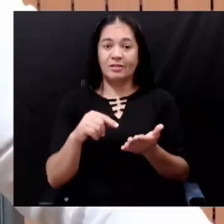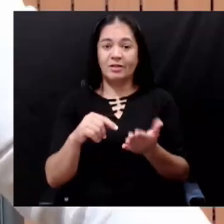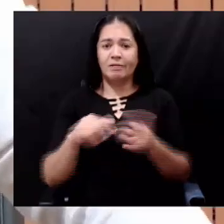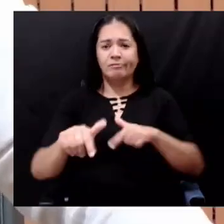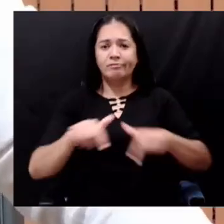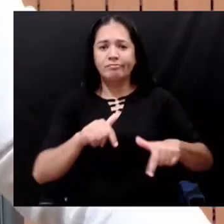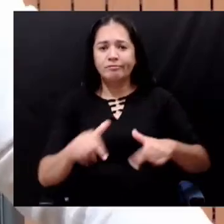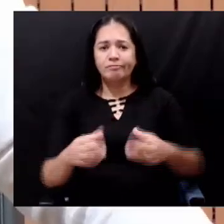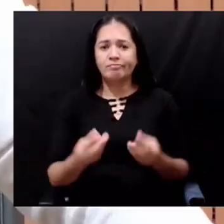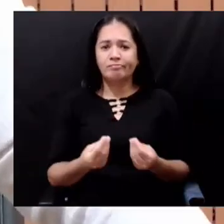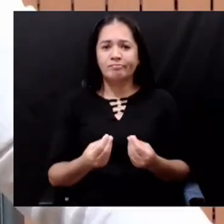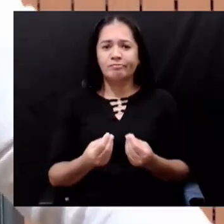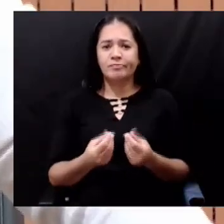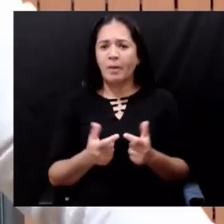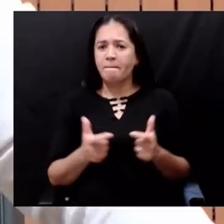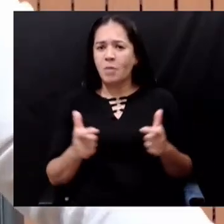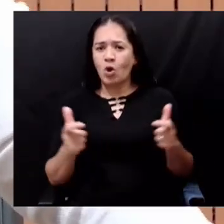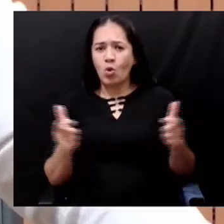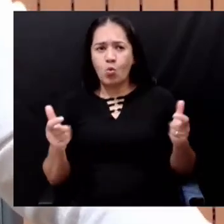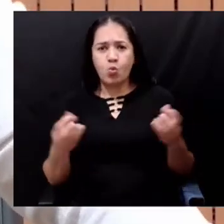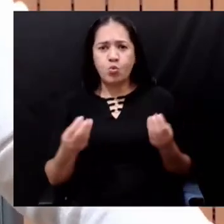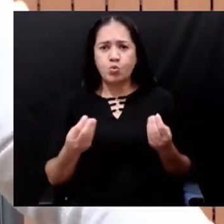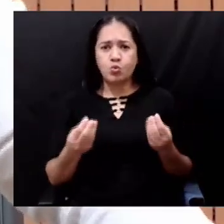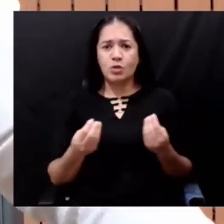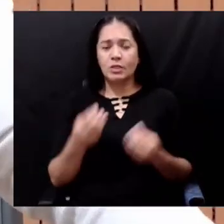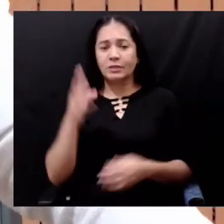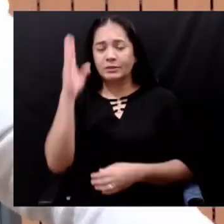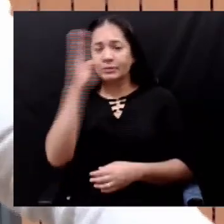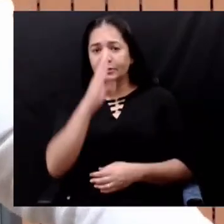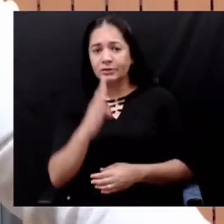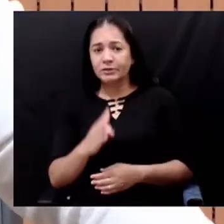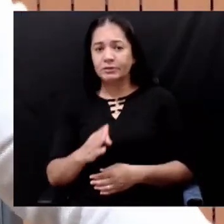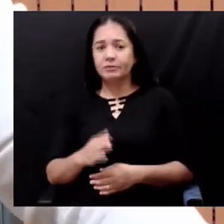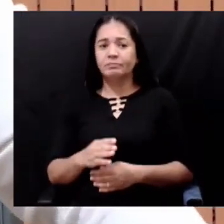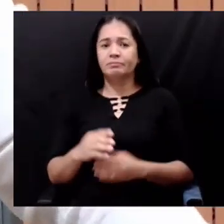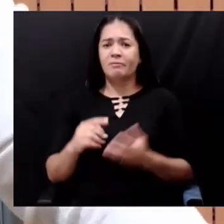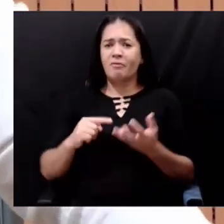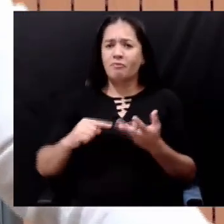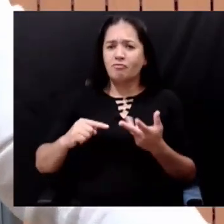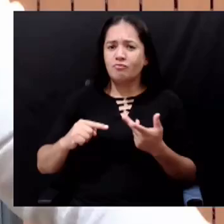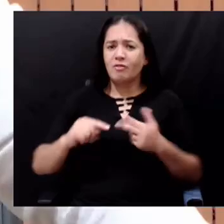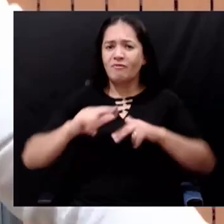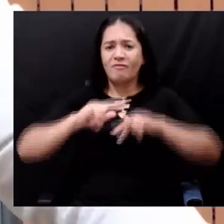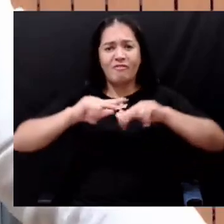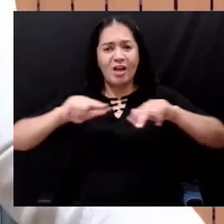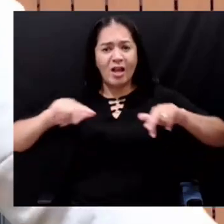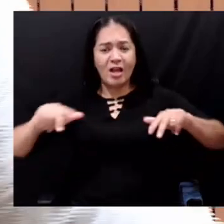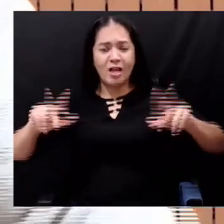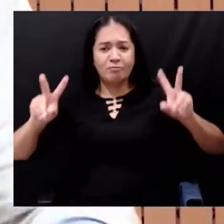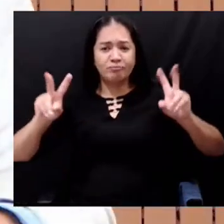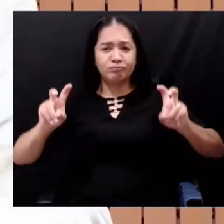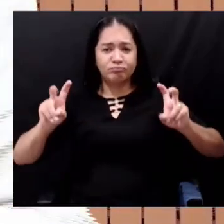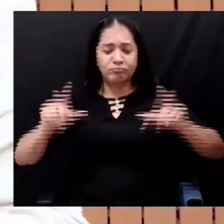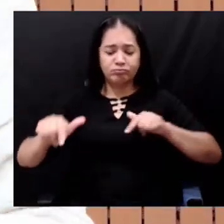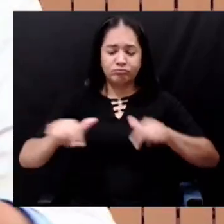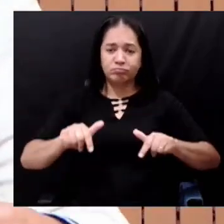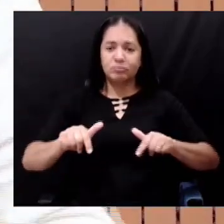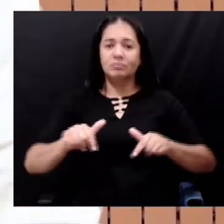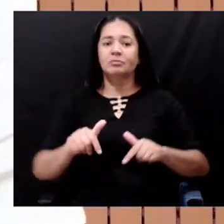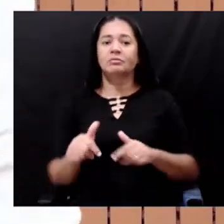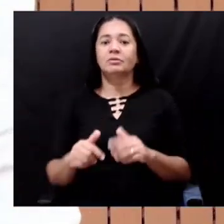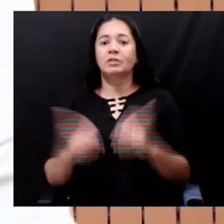do Brasil, né? As coisas imensas, dados de pé de meia, que são milhões de pessoas, né? Dados de,